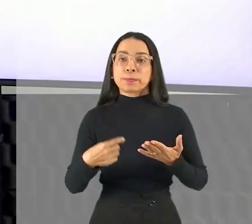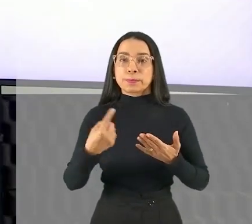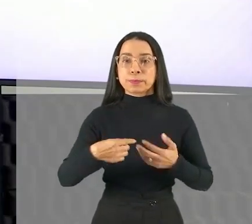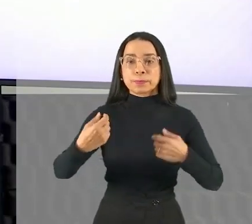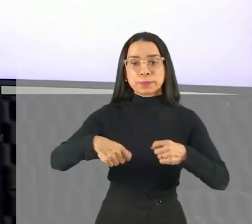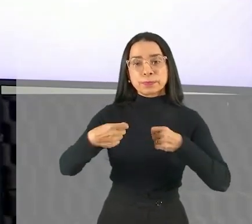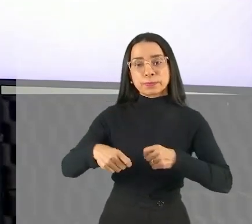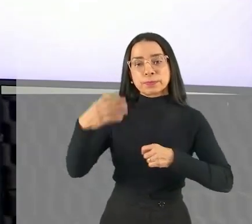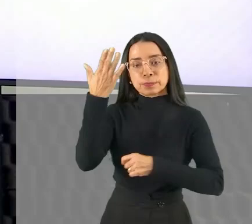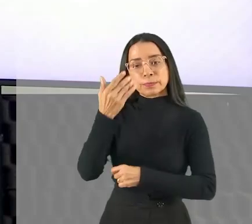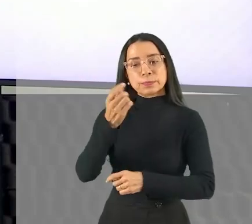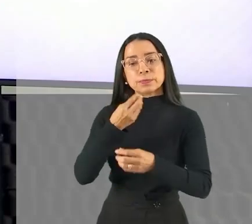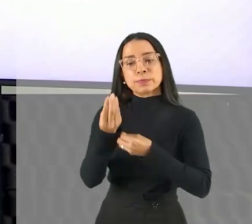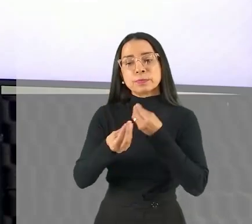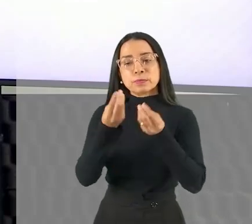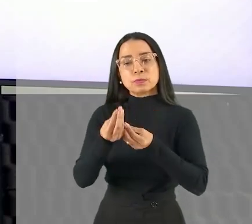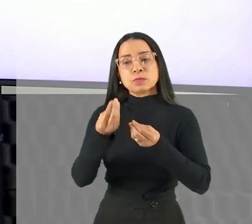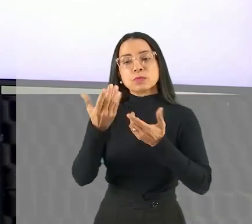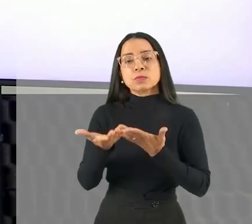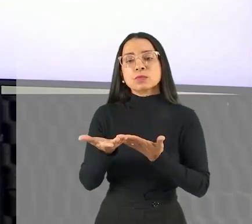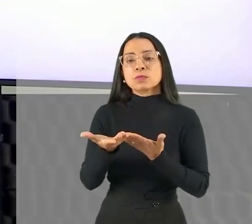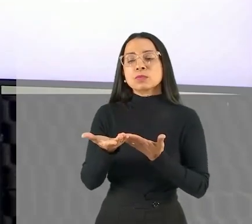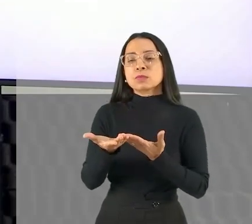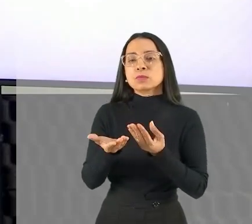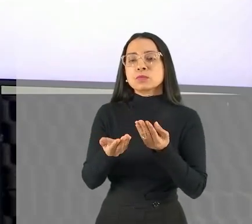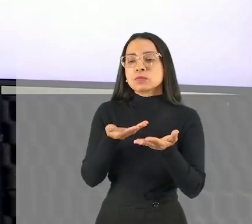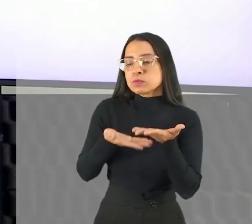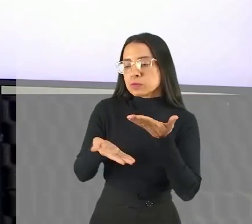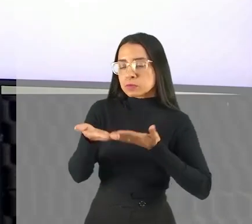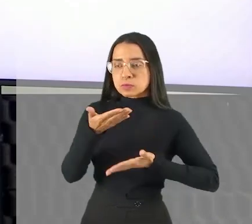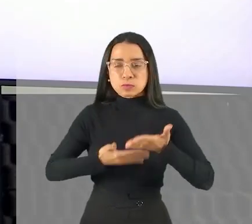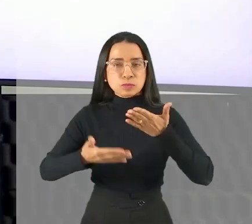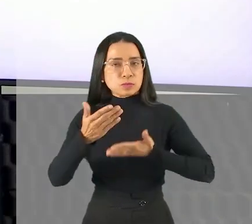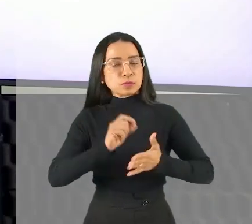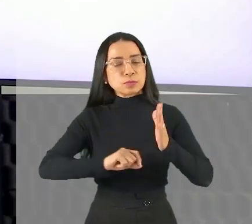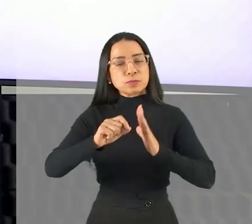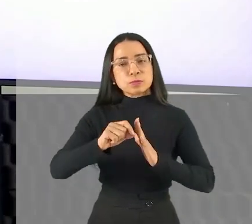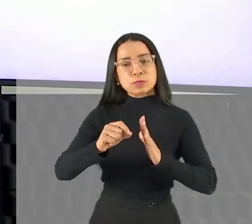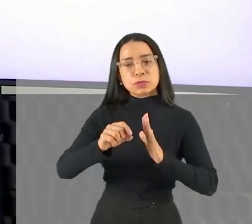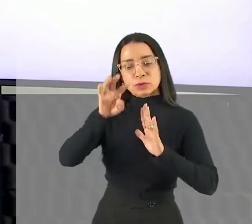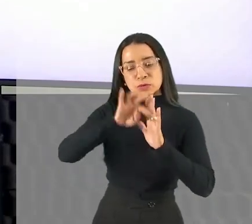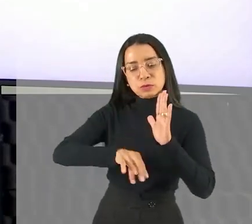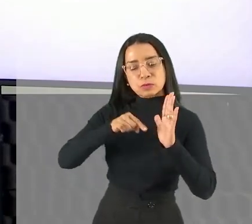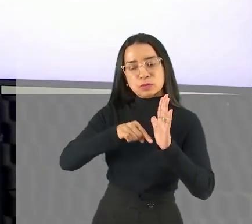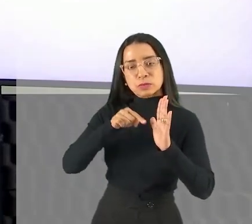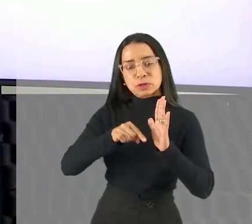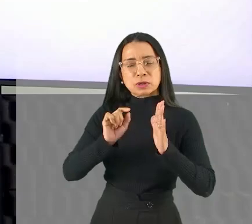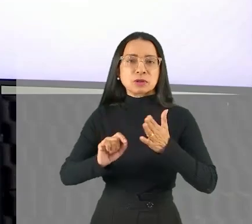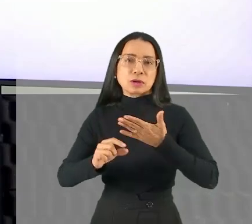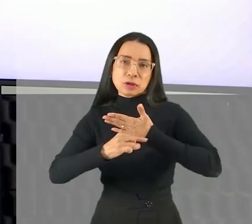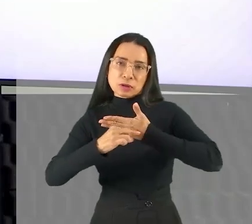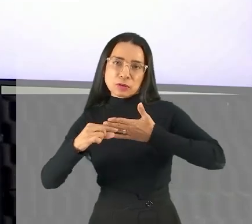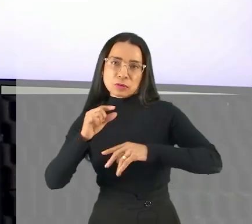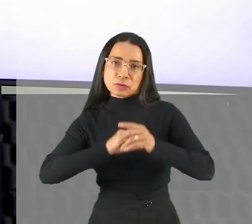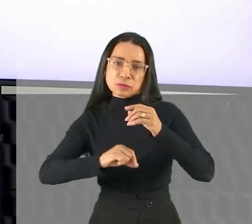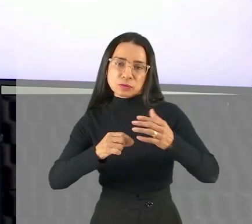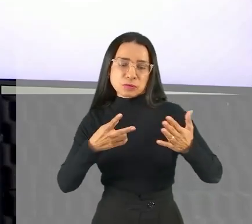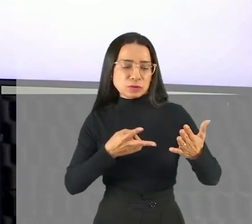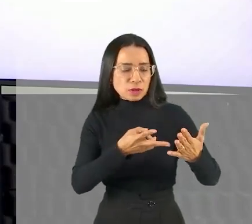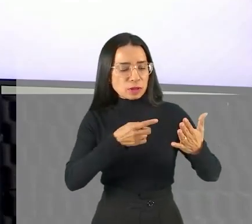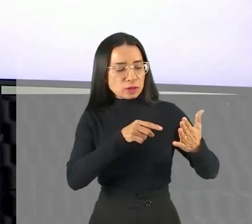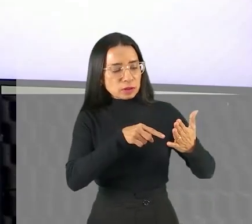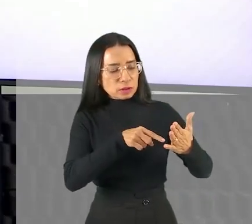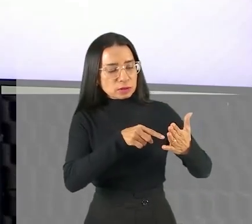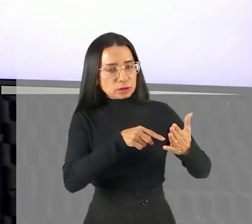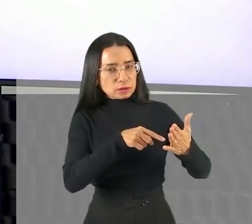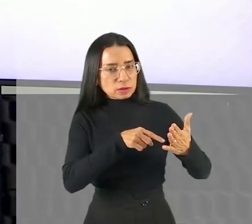situações como essas de estratégias para a gente poder olhar no texto e perceber, isso aqui o autor está reforçando uma ideia, isso aqui ele quer chamar atenção